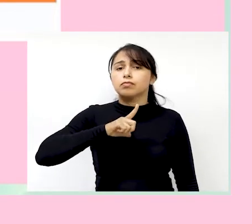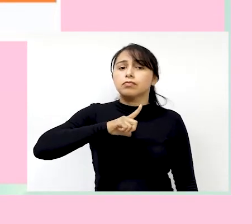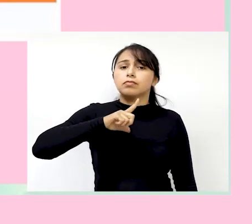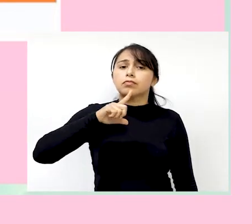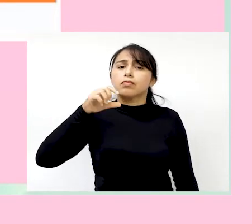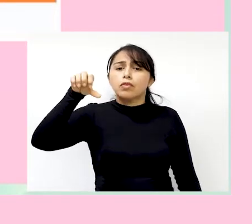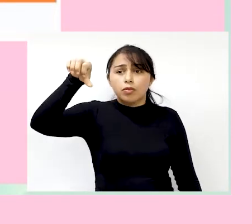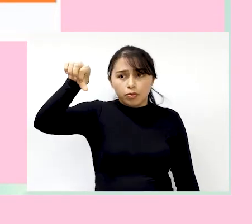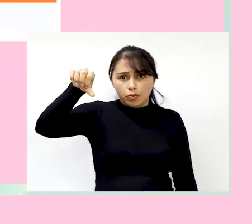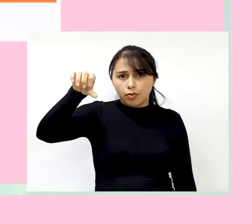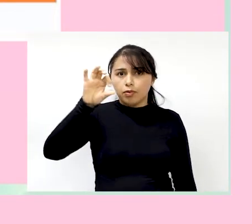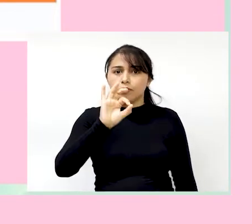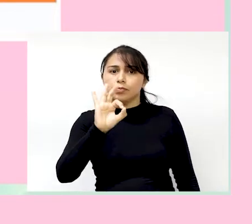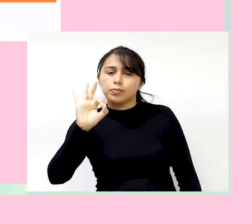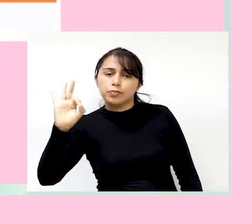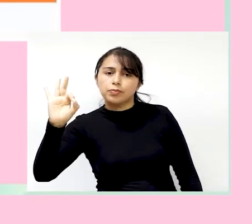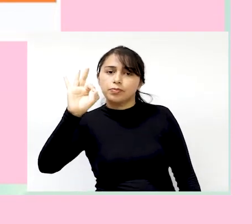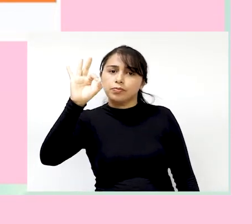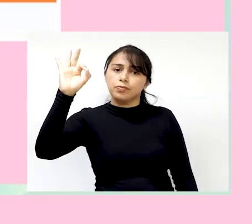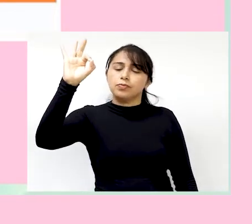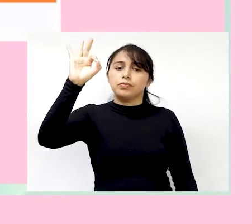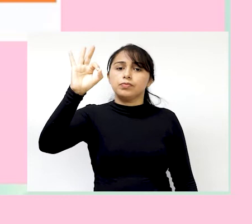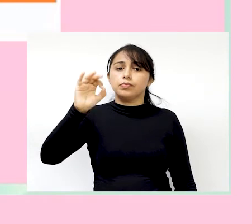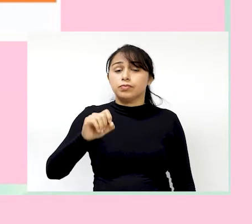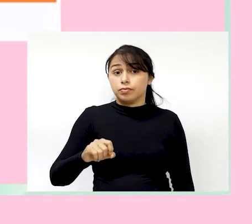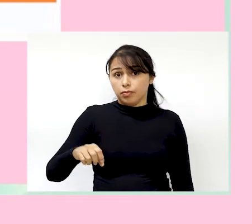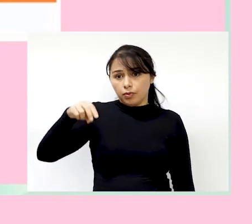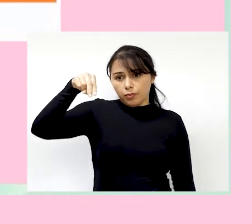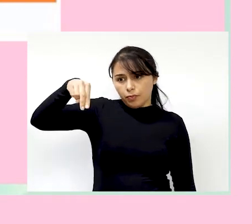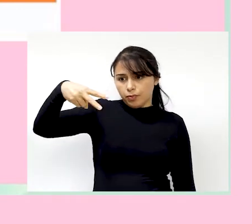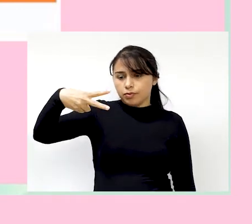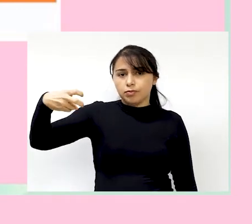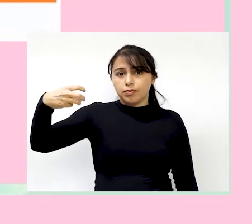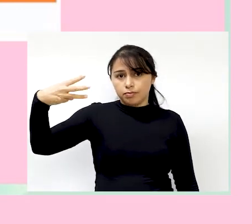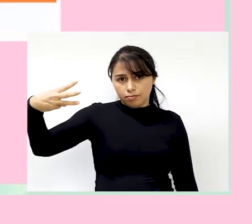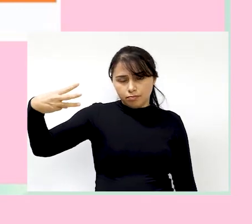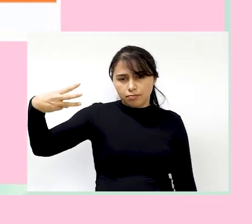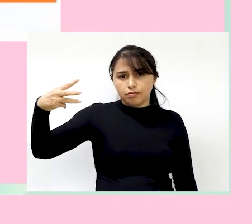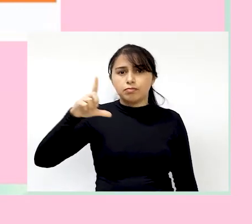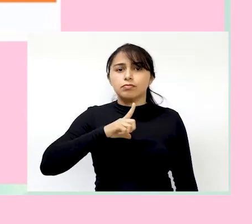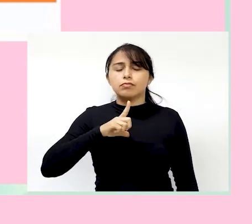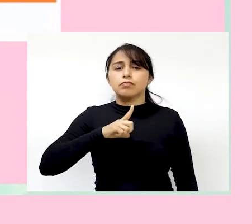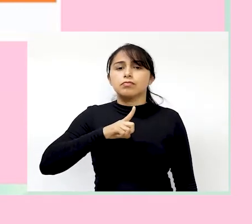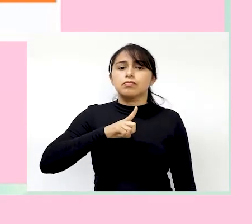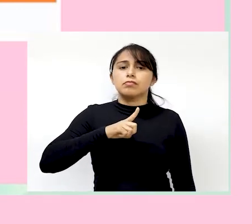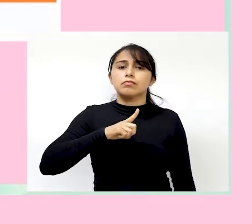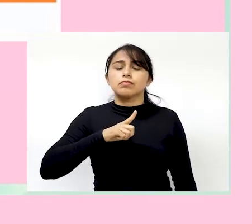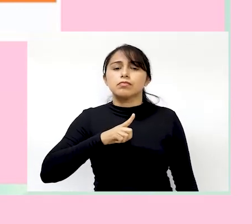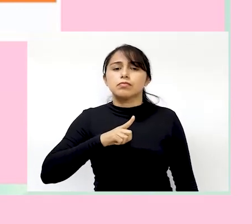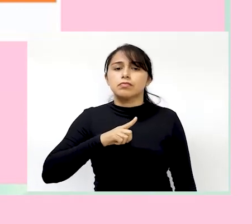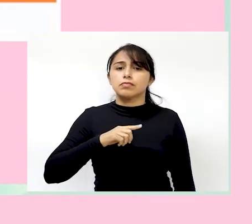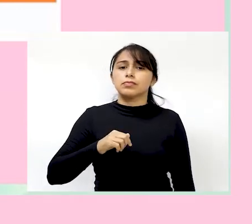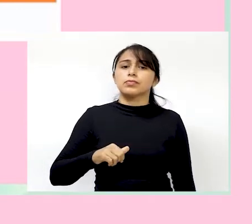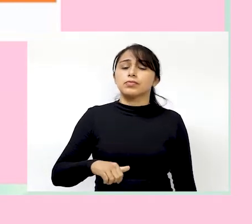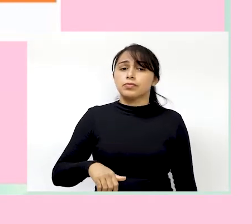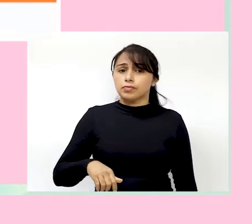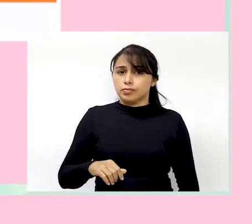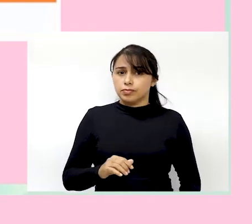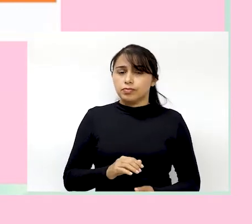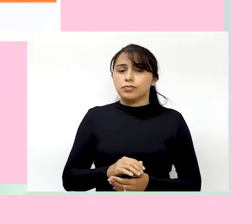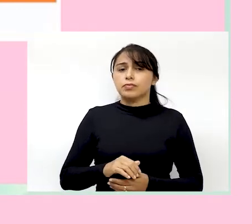7, 8, 9. 9 bolinhas. Quando n for 3, 1, 2, 3, 4,